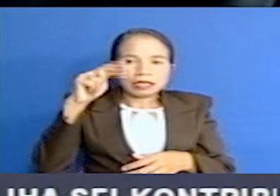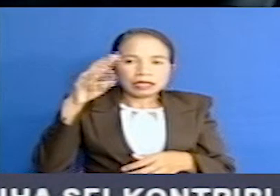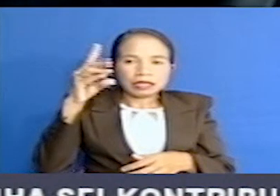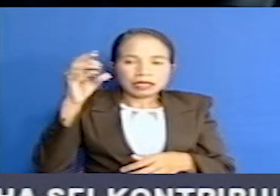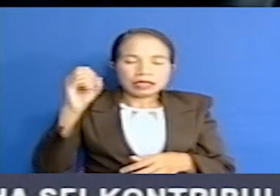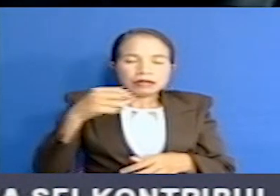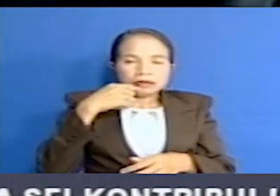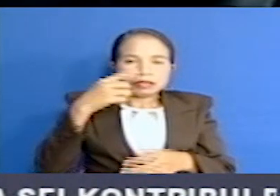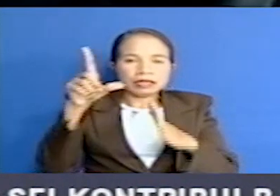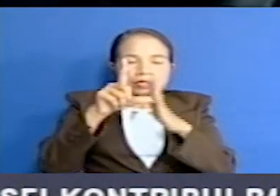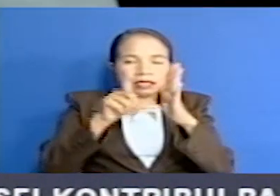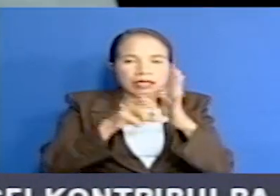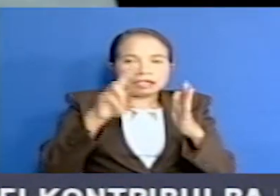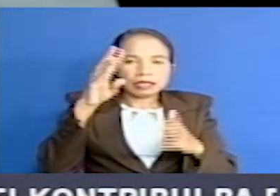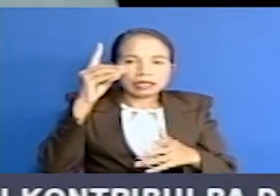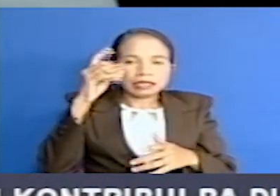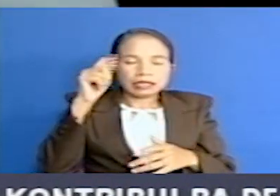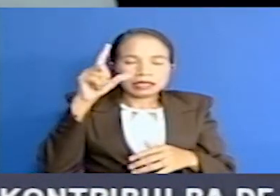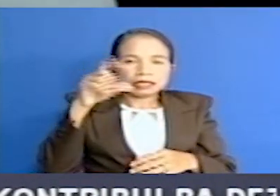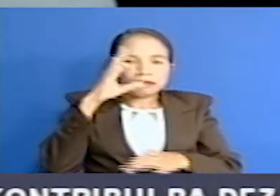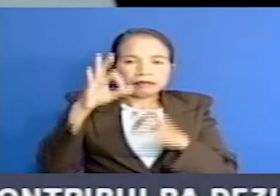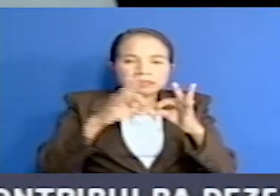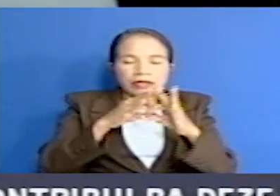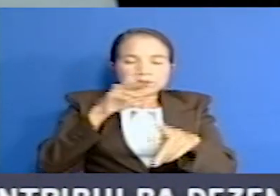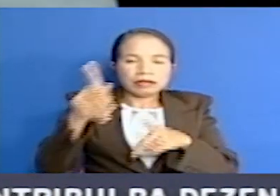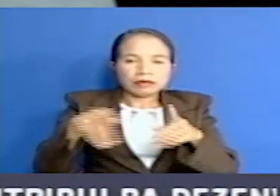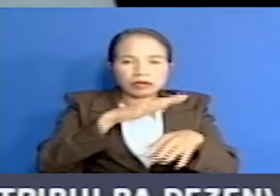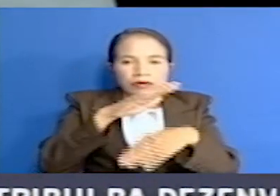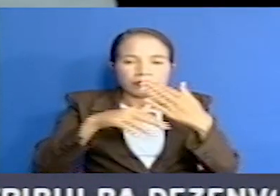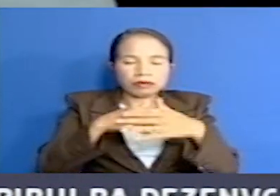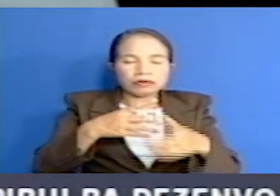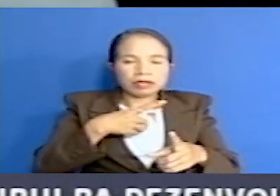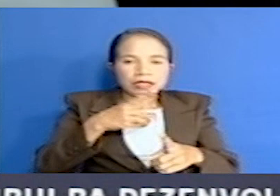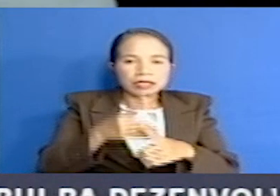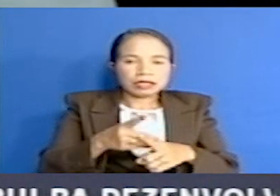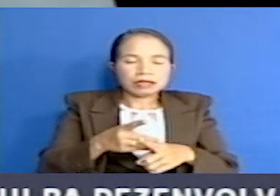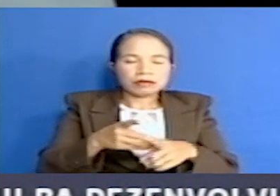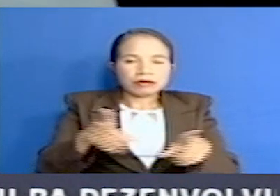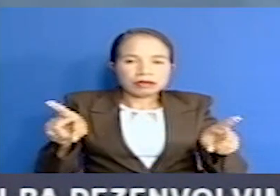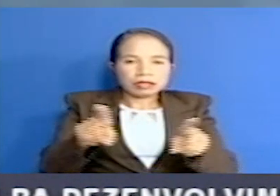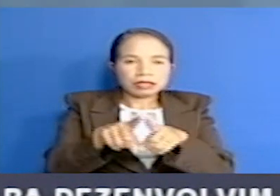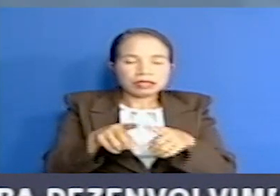Constituição RDTL garante em Barroto o direito a torretan tratamento Hanessan.